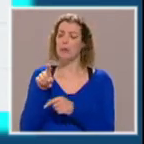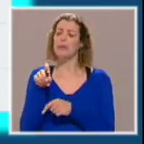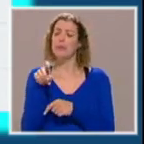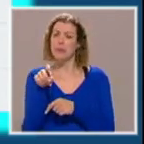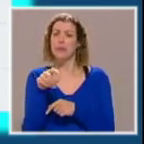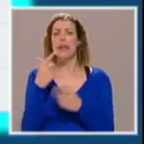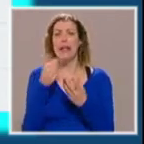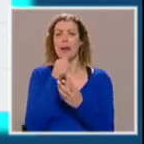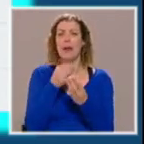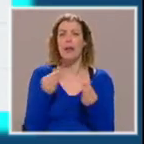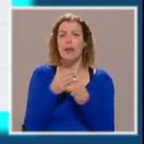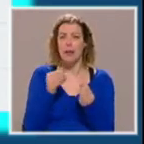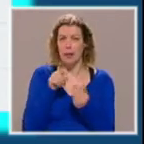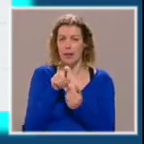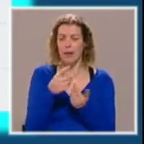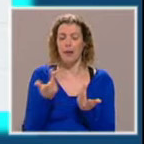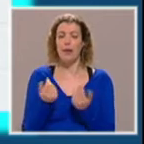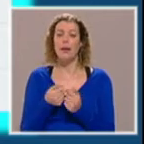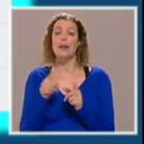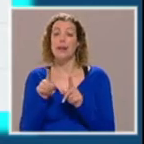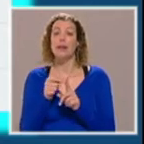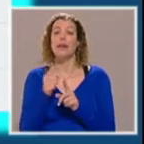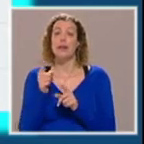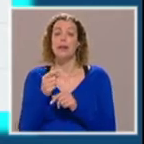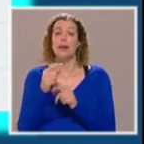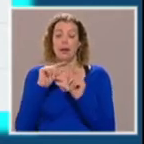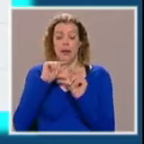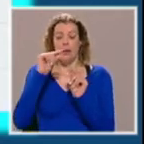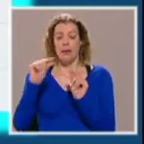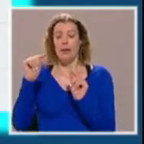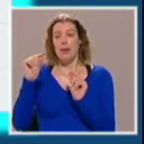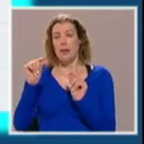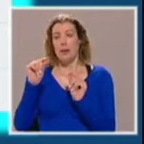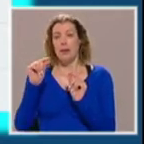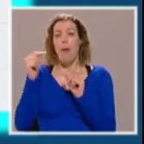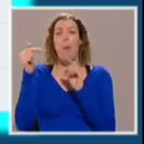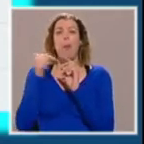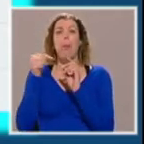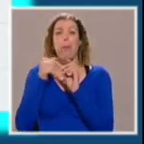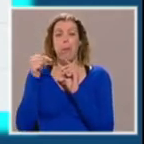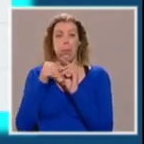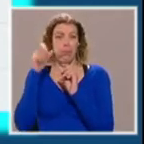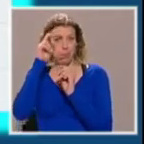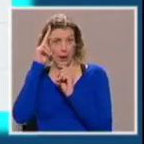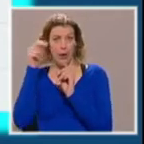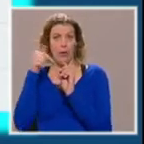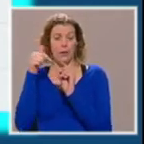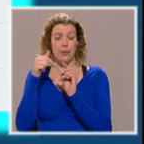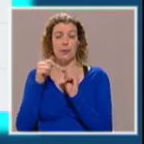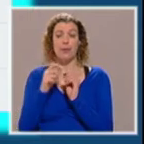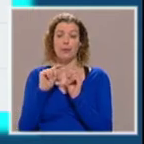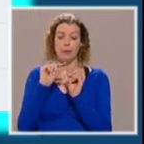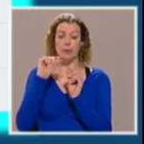espermatozoides e esperma. Referi que a uretra é um canal que se localiza no interior do pênis e